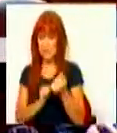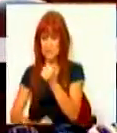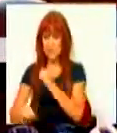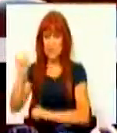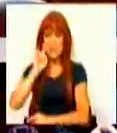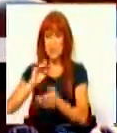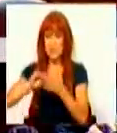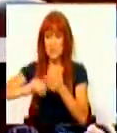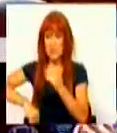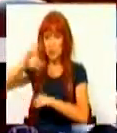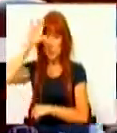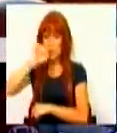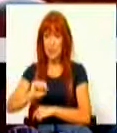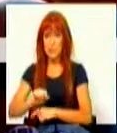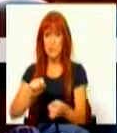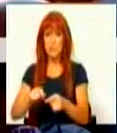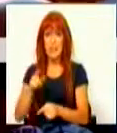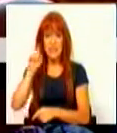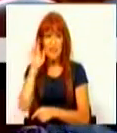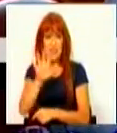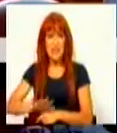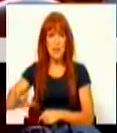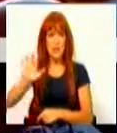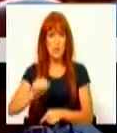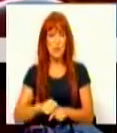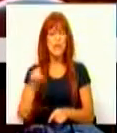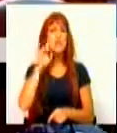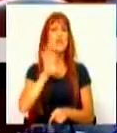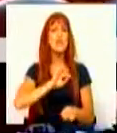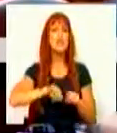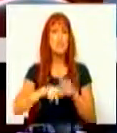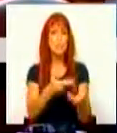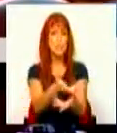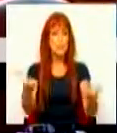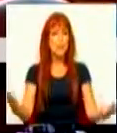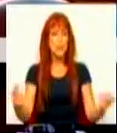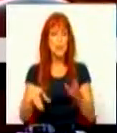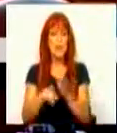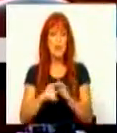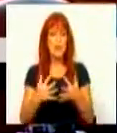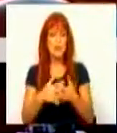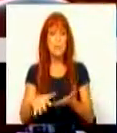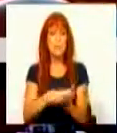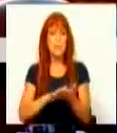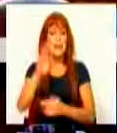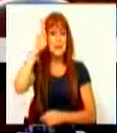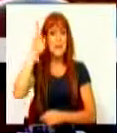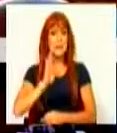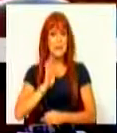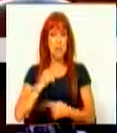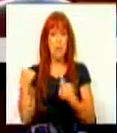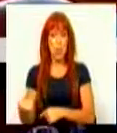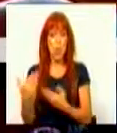da Sra. Secretária de Estado da Defesa Nacional. Senhoras e senhores deputados, a Lei de Infraestruturas Militares que